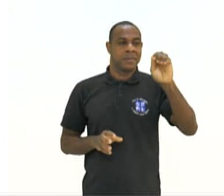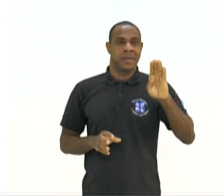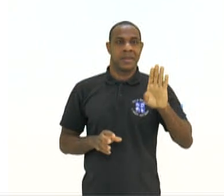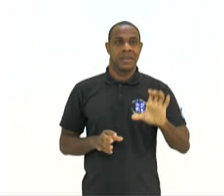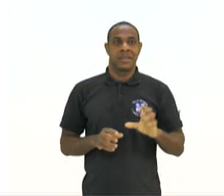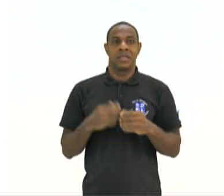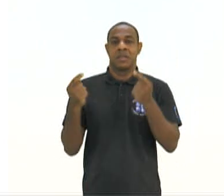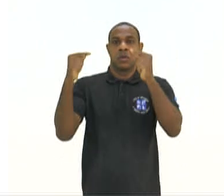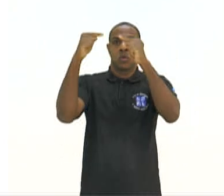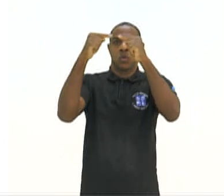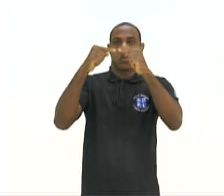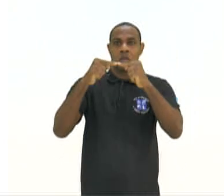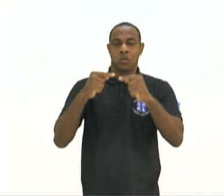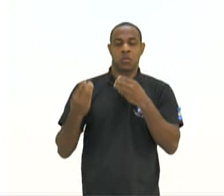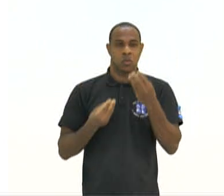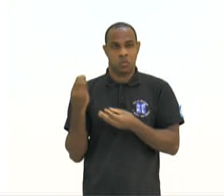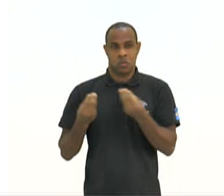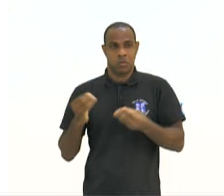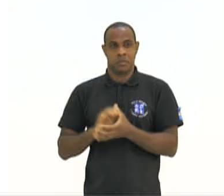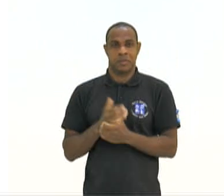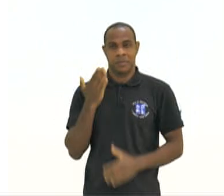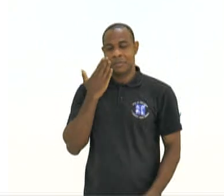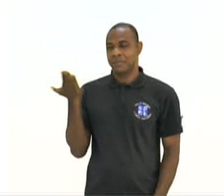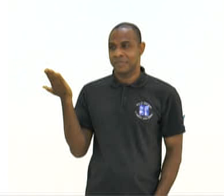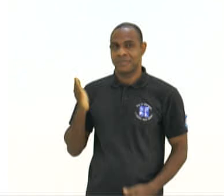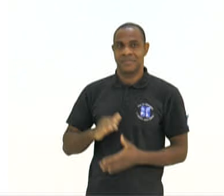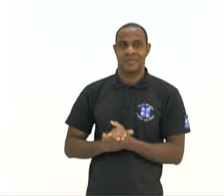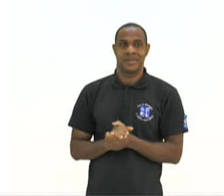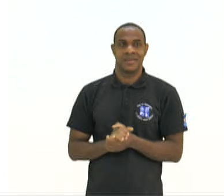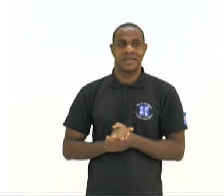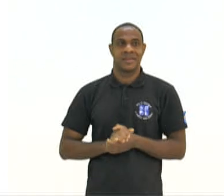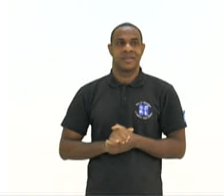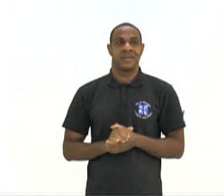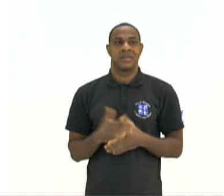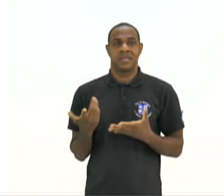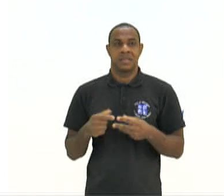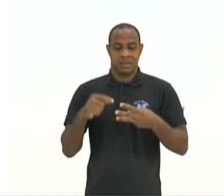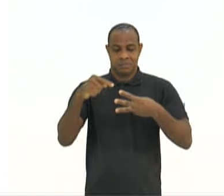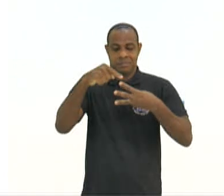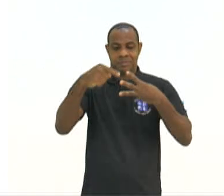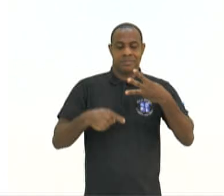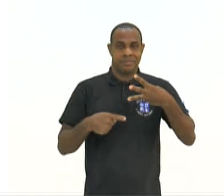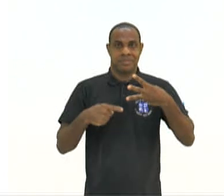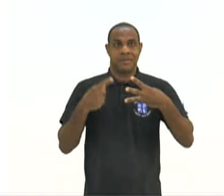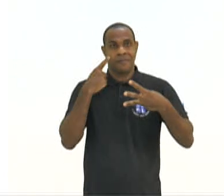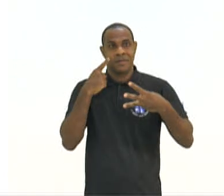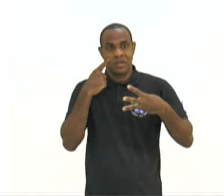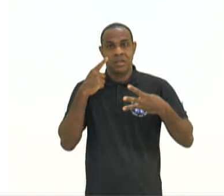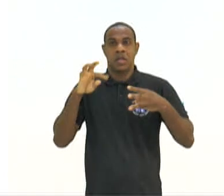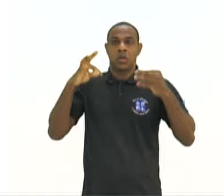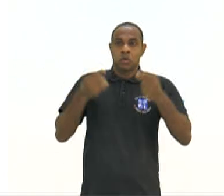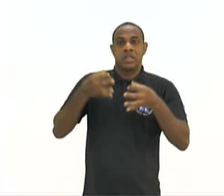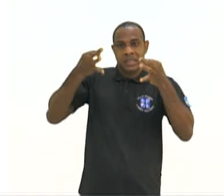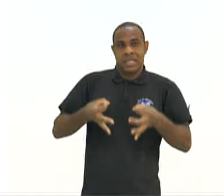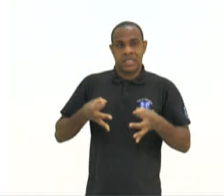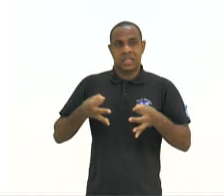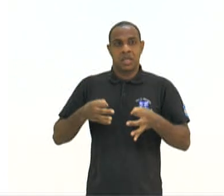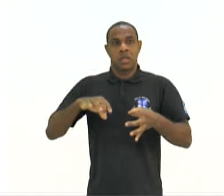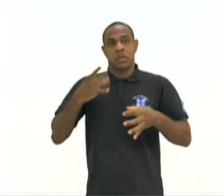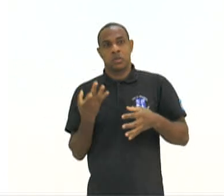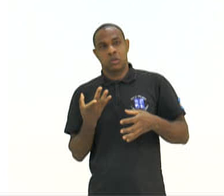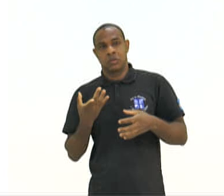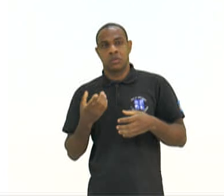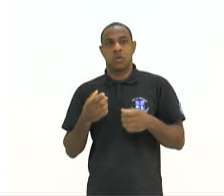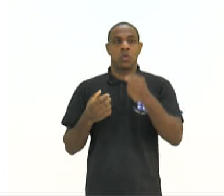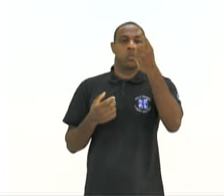sentences one and three are correct. Então, apenas a sentença 1 é a certa, todas estão certas, ou apenas as sentenças 1